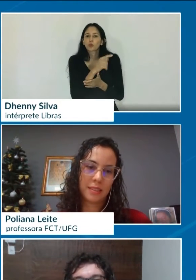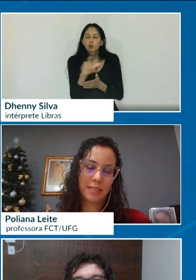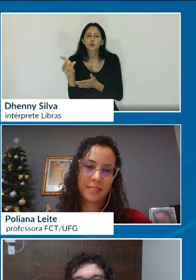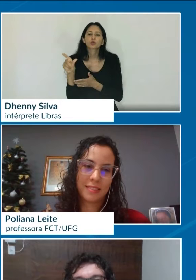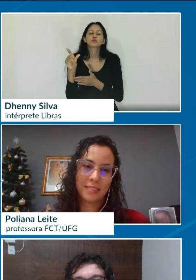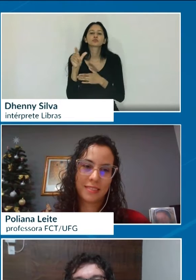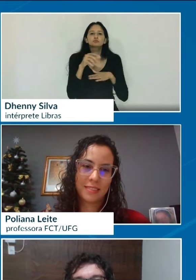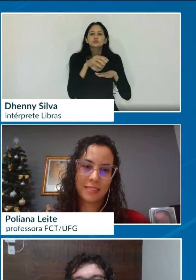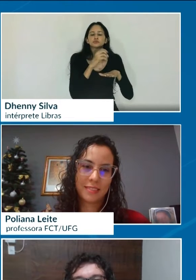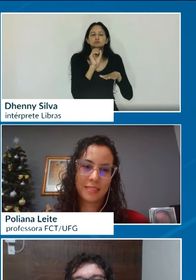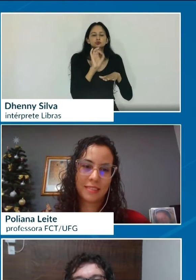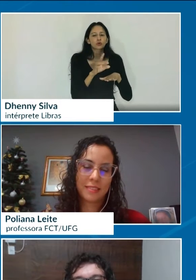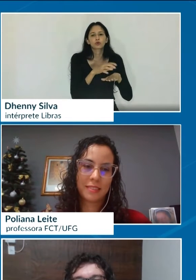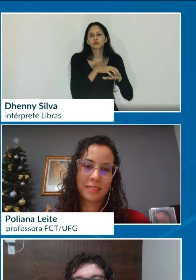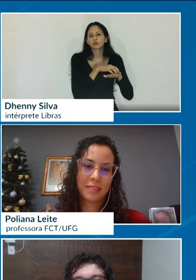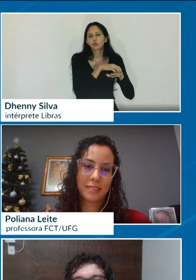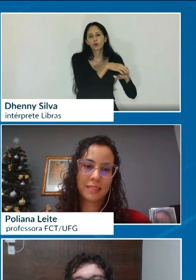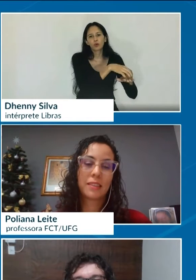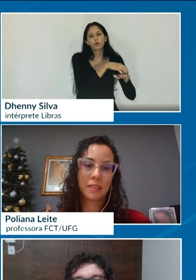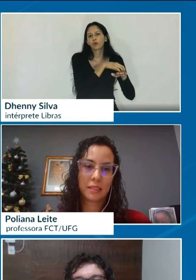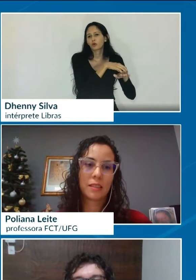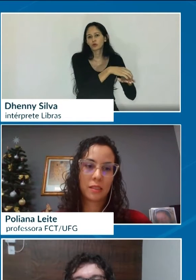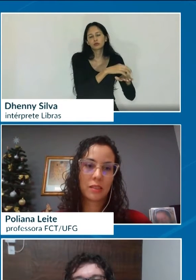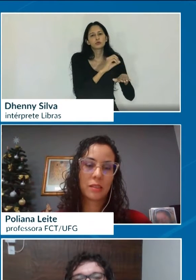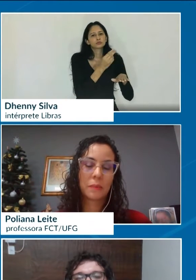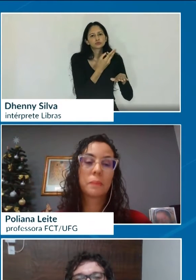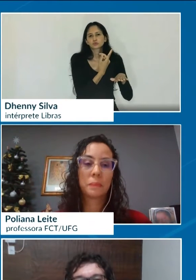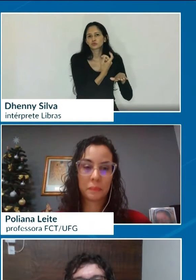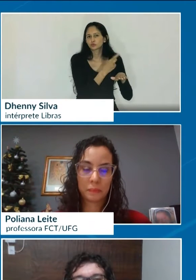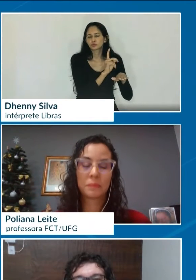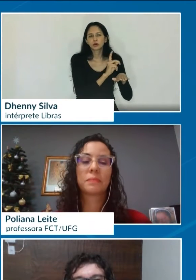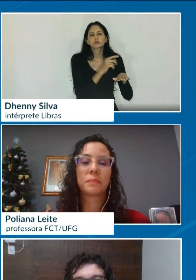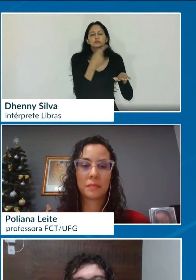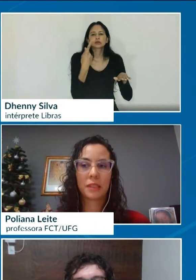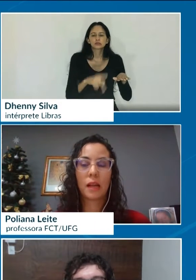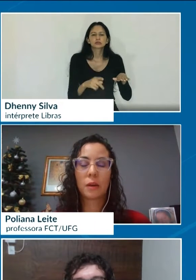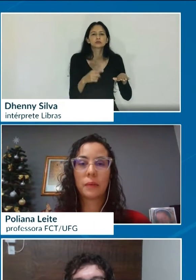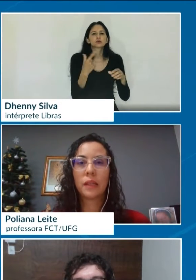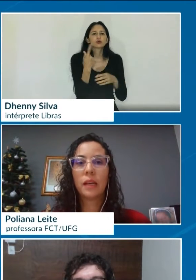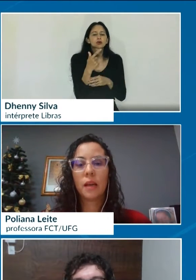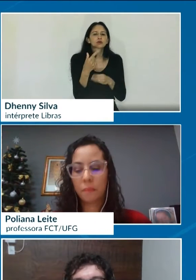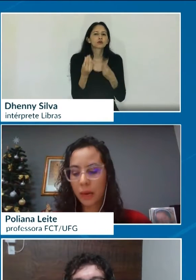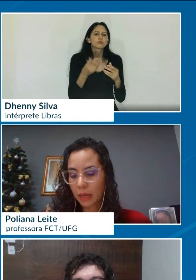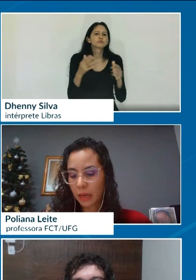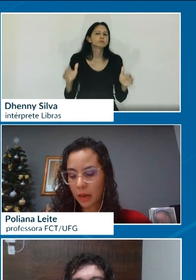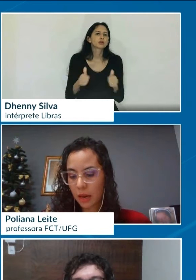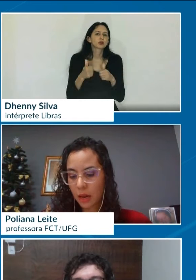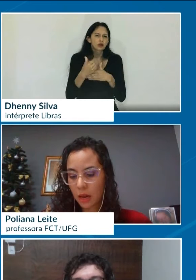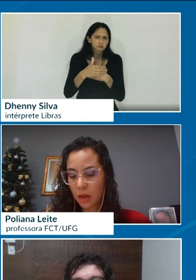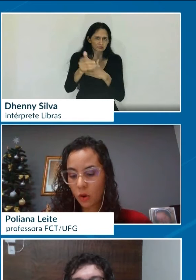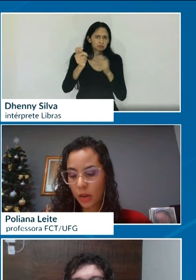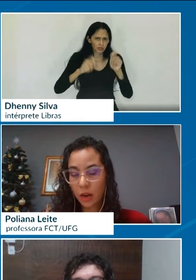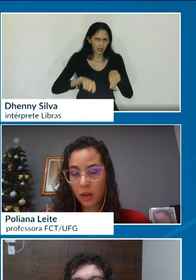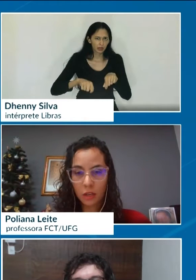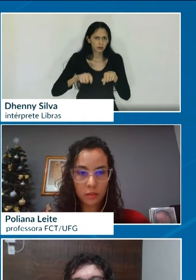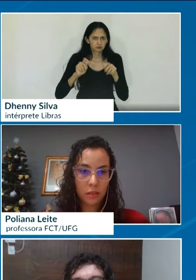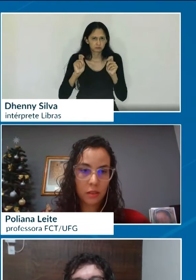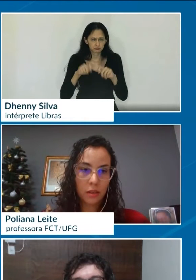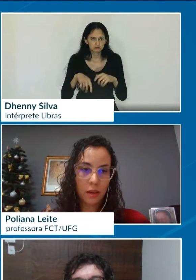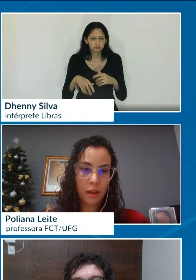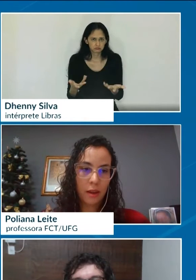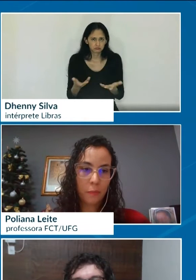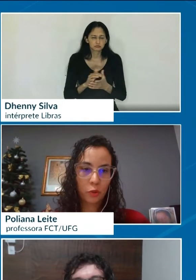que não sejam, por exemplo, apenas o ônibus, no nosso caso. Claro. Bem,